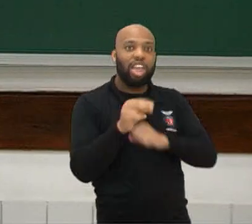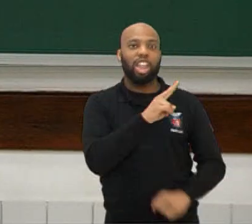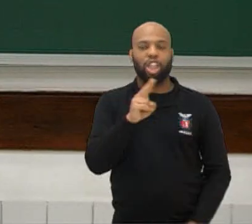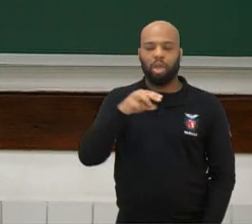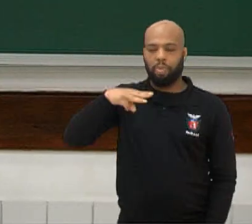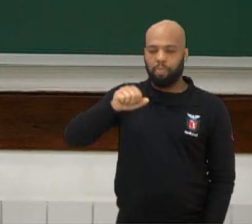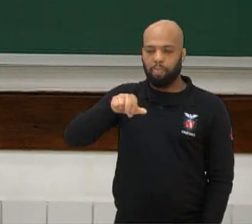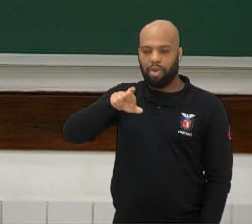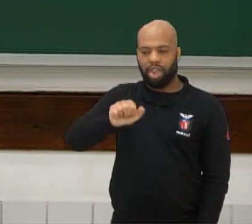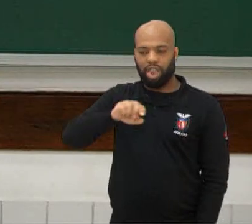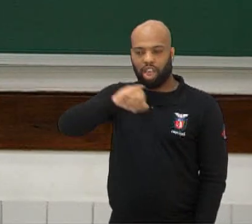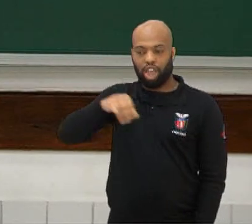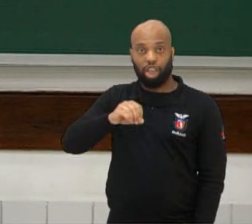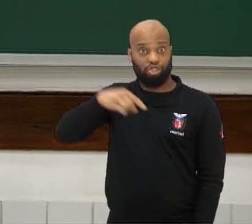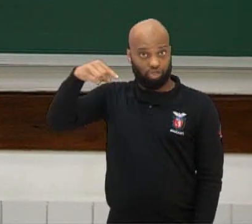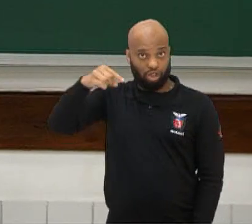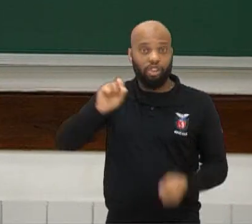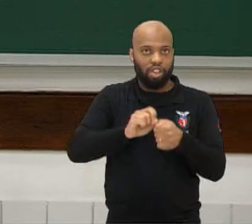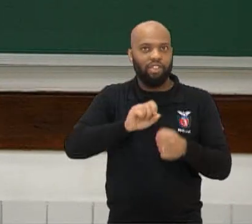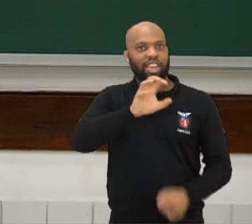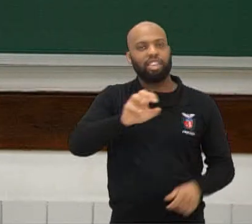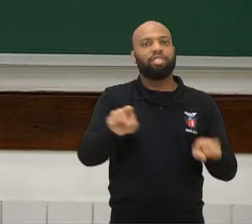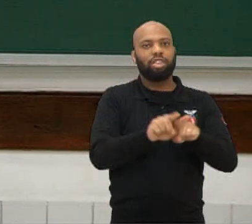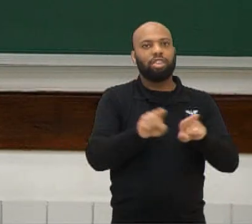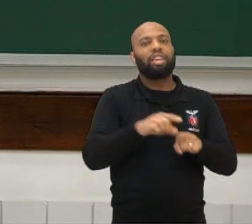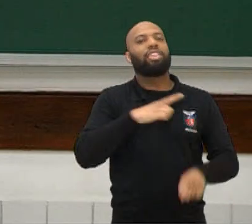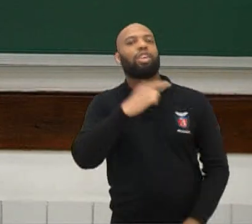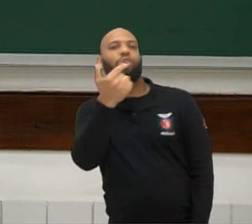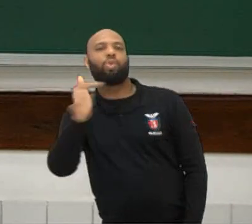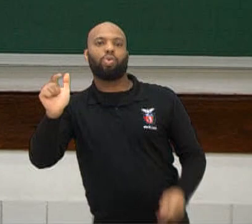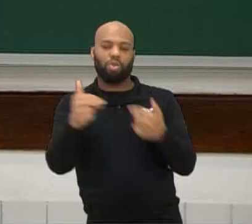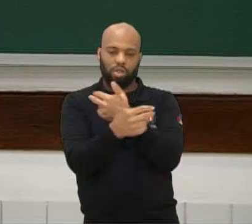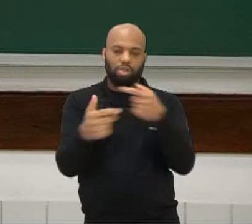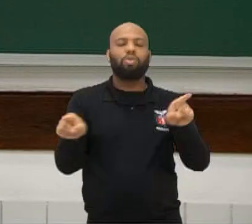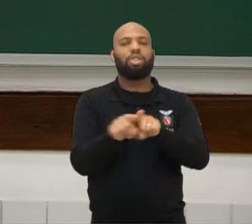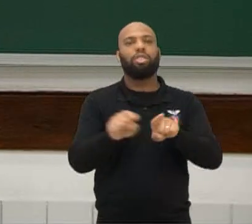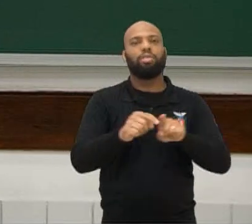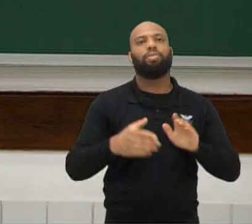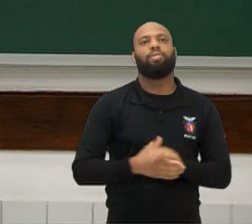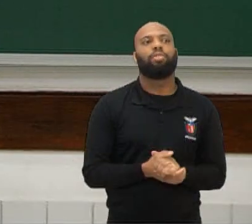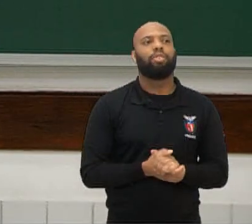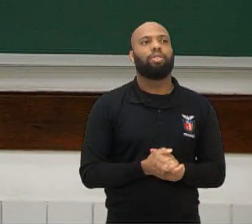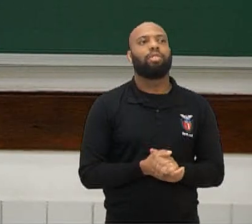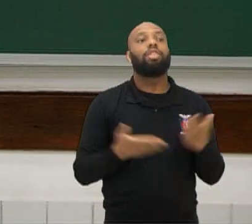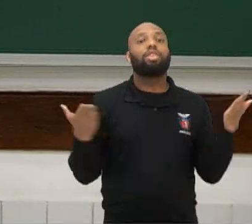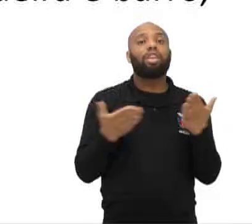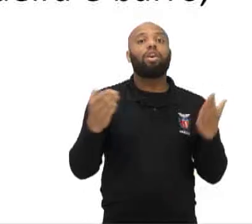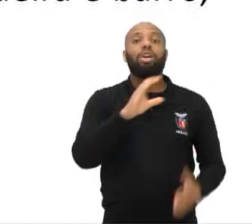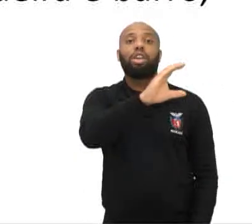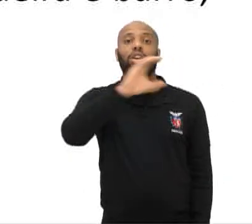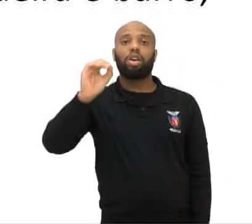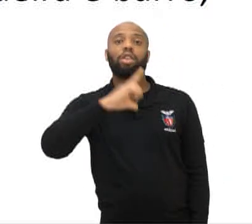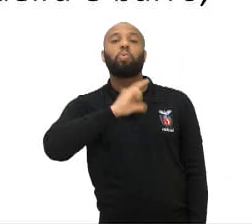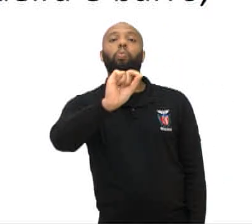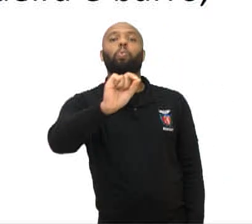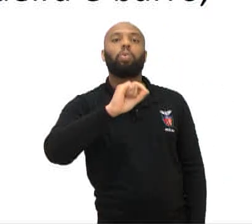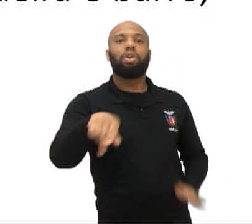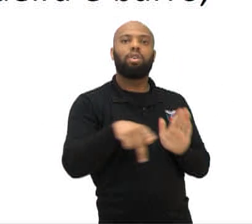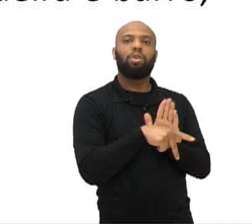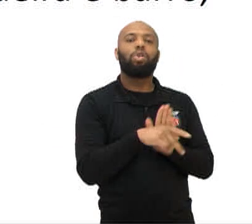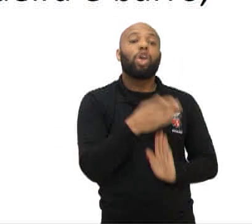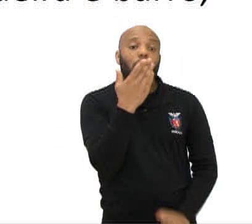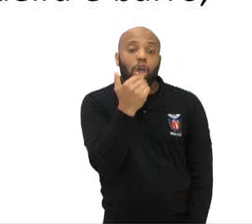ali na questão da produção de cerâmica e outros artigos também. Região Centro-Oeste, o que que nós vamos ter de